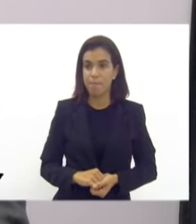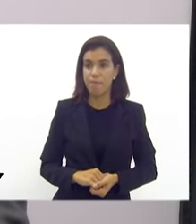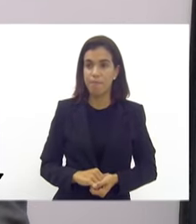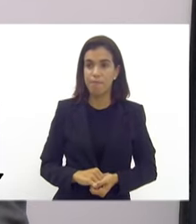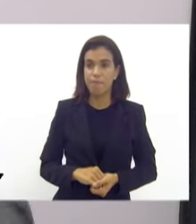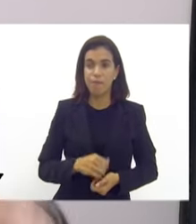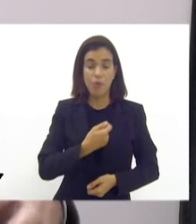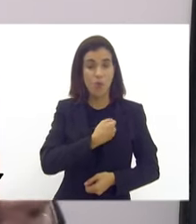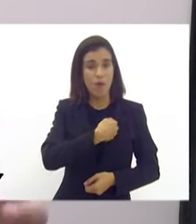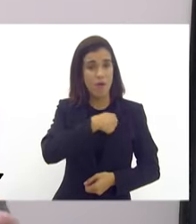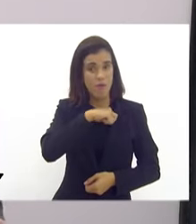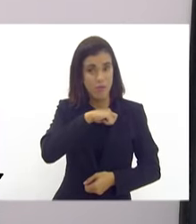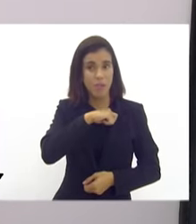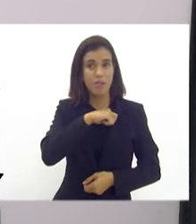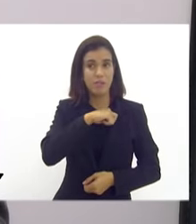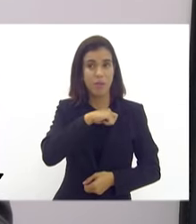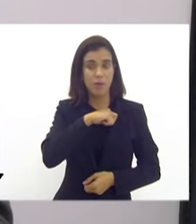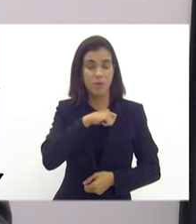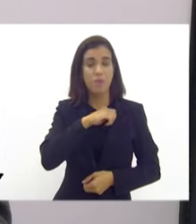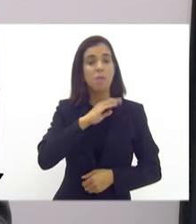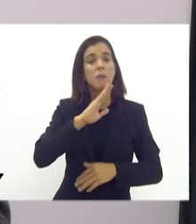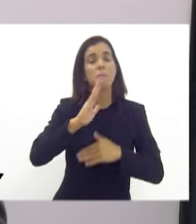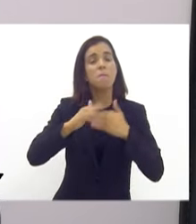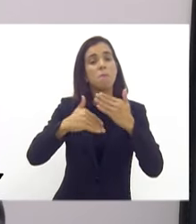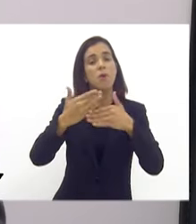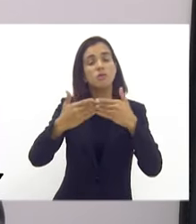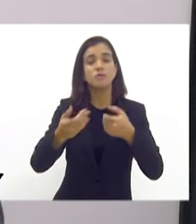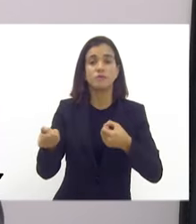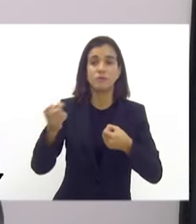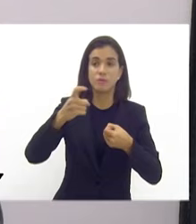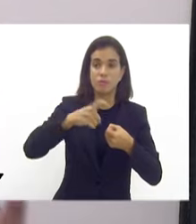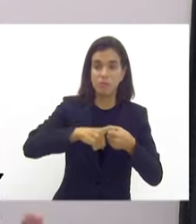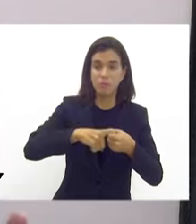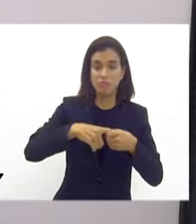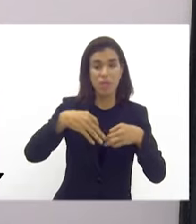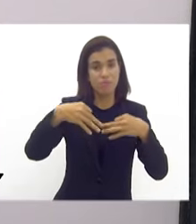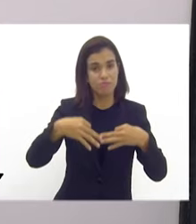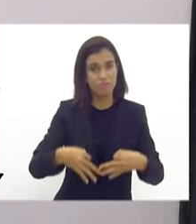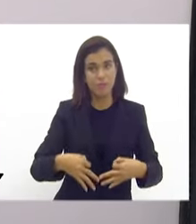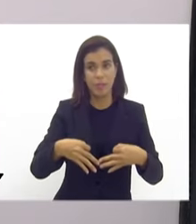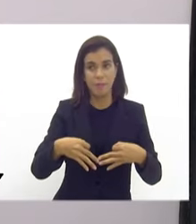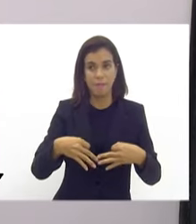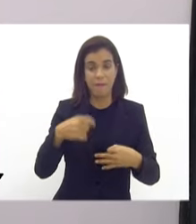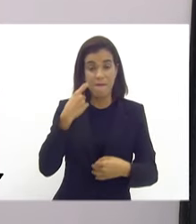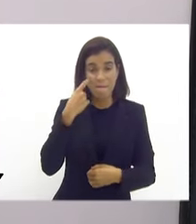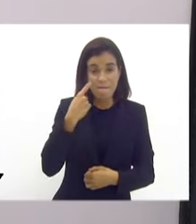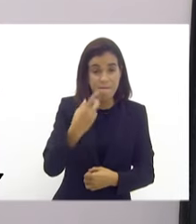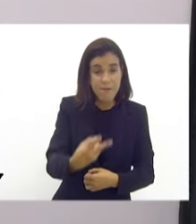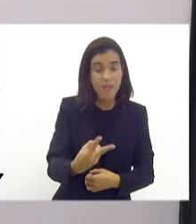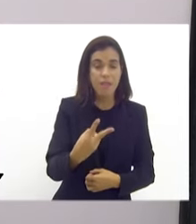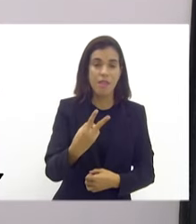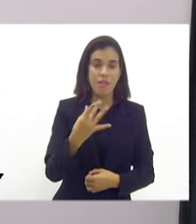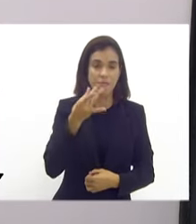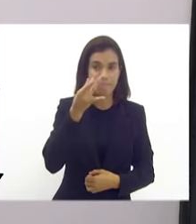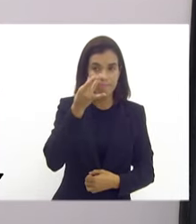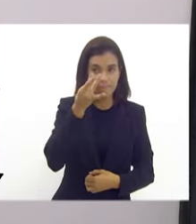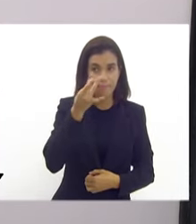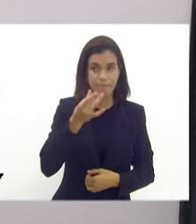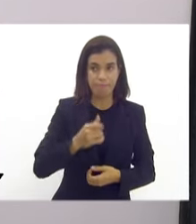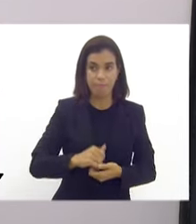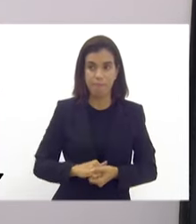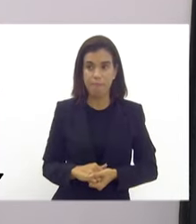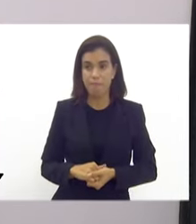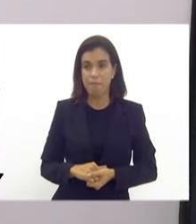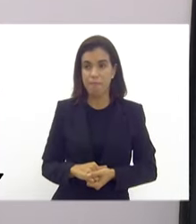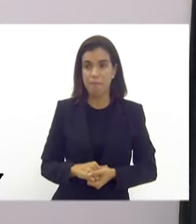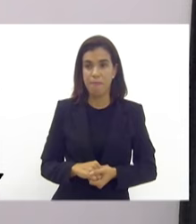fiscalização para depois quando a gente voltar a gente ter uns fatos concreto a gente ver de perto eu acho que